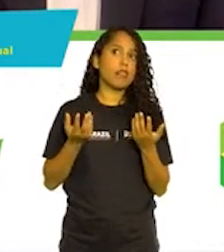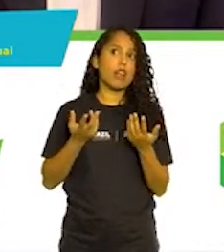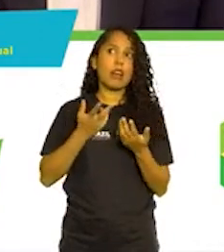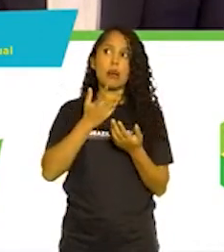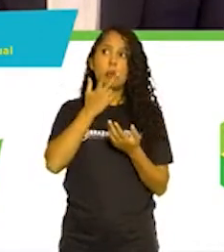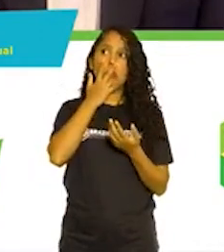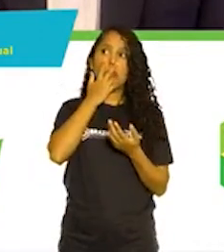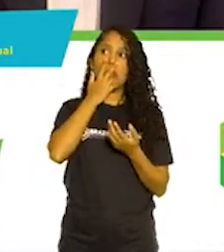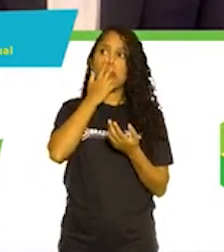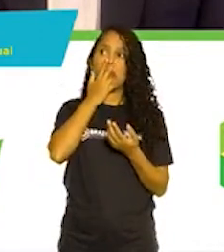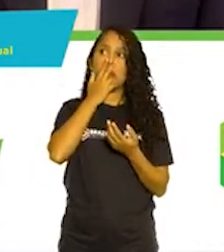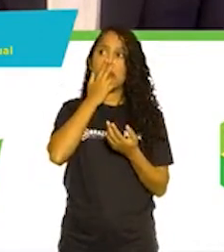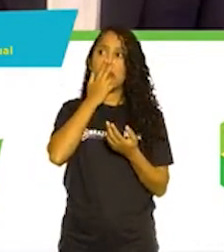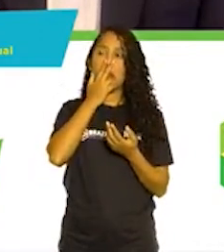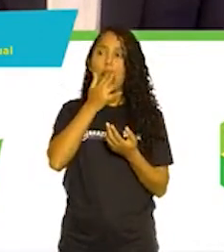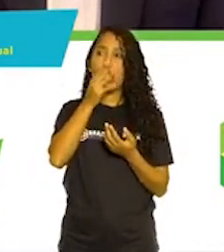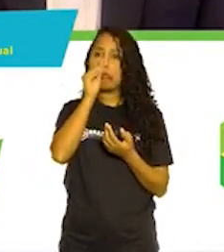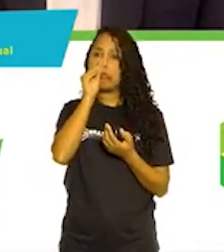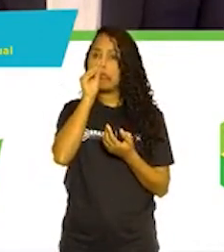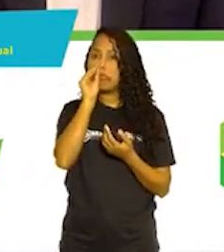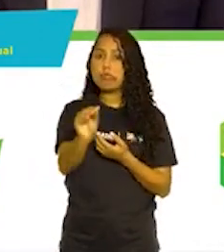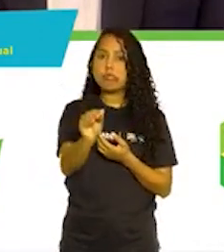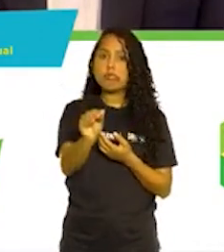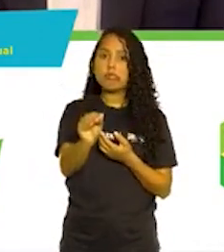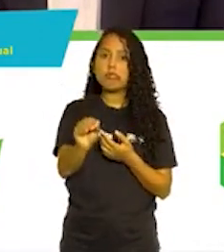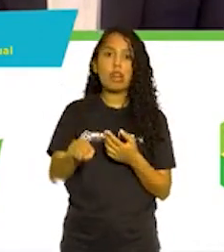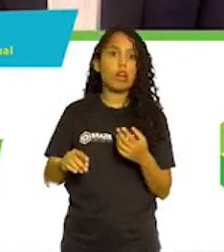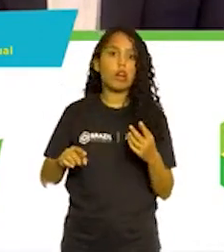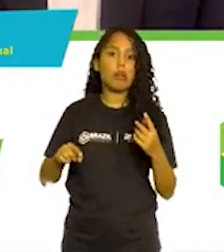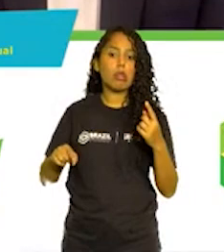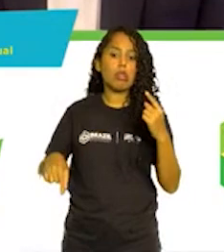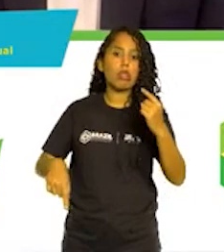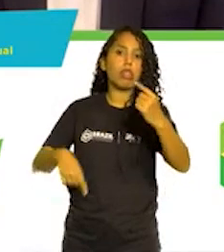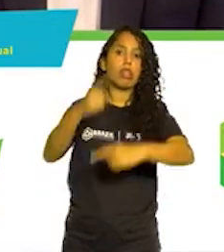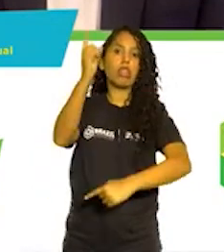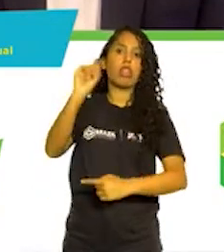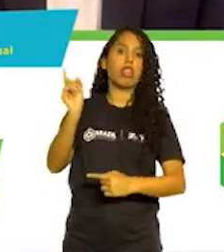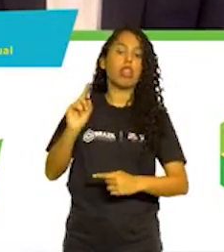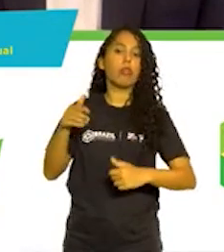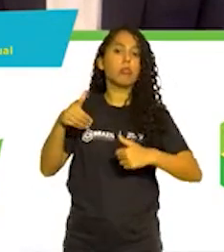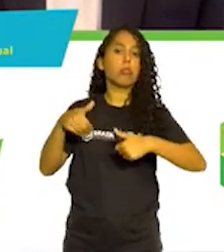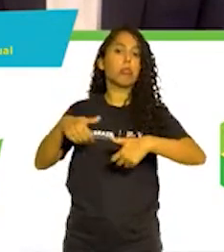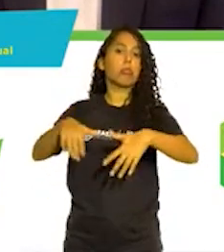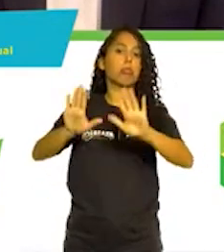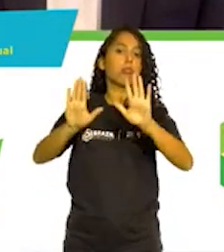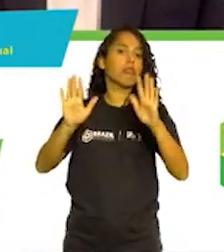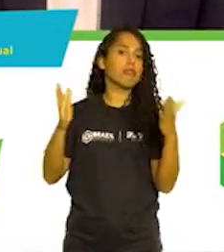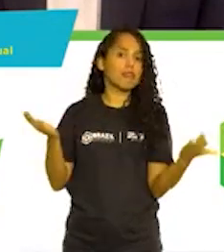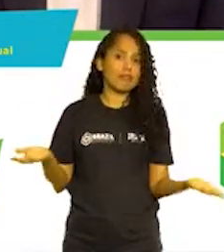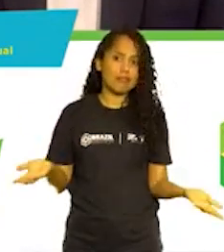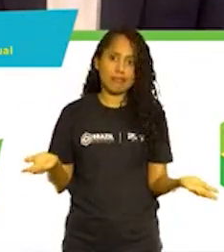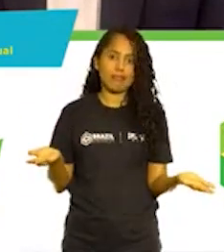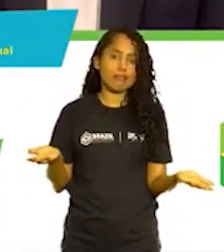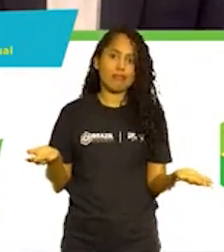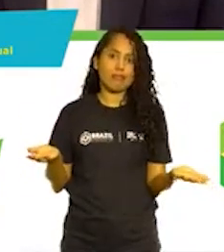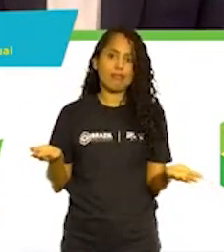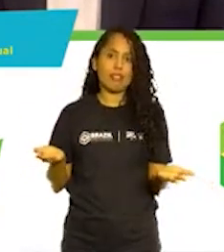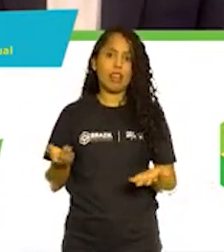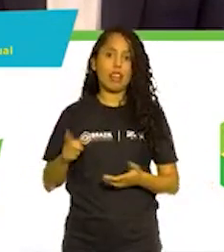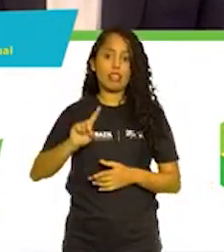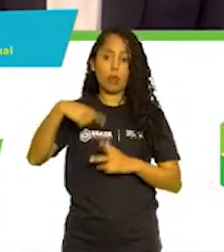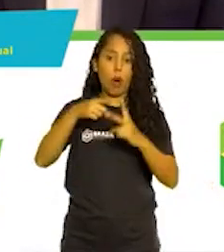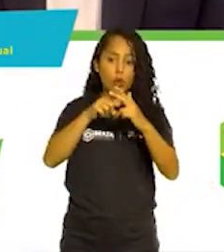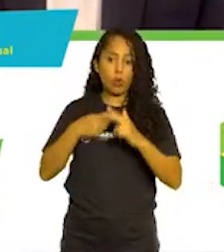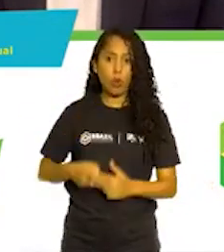desmerecidas. Elas são ignoradas, não são cumpridas e fica por isso mesmo, né? Então, eu acho que a gente precisa, eu acho